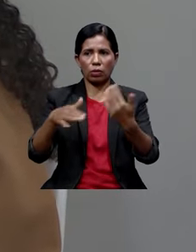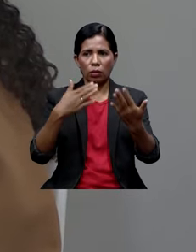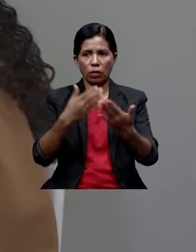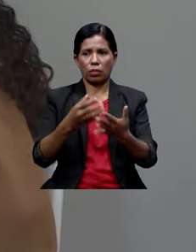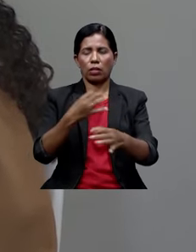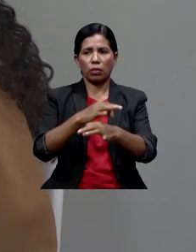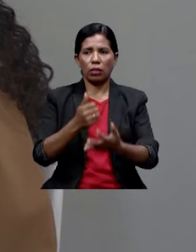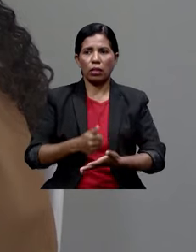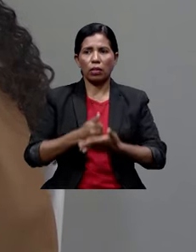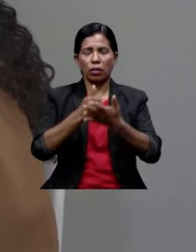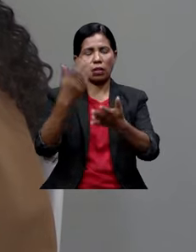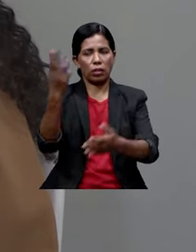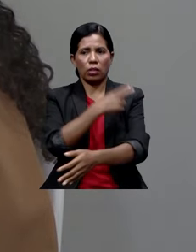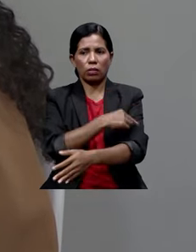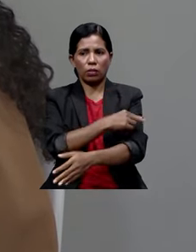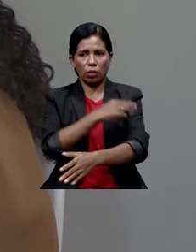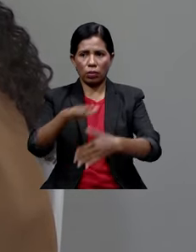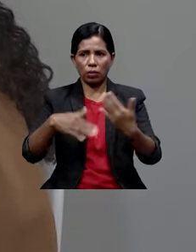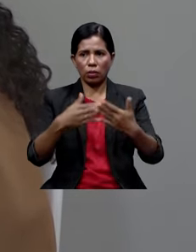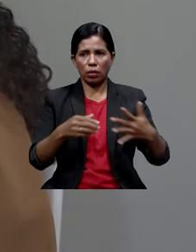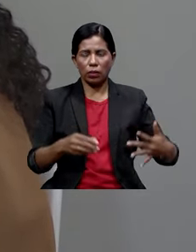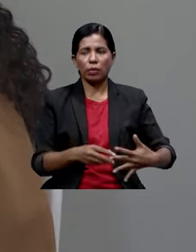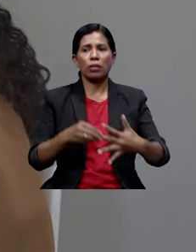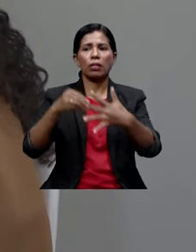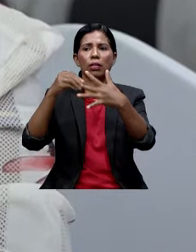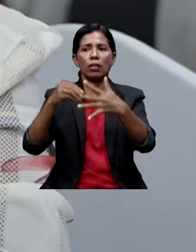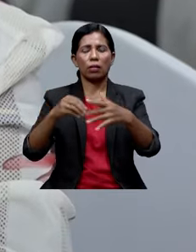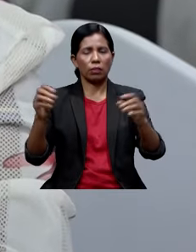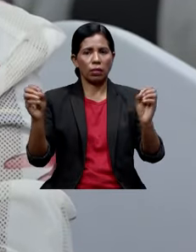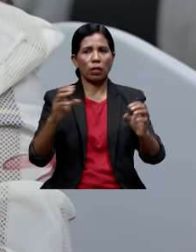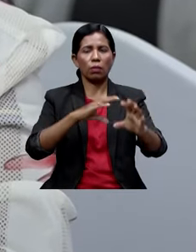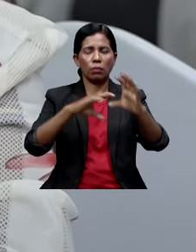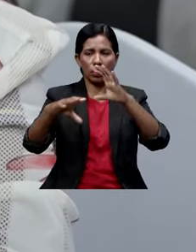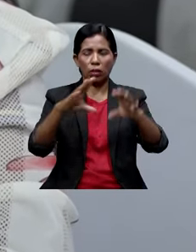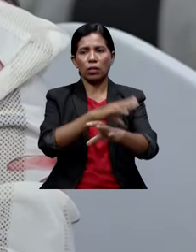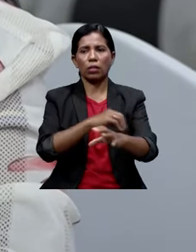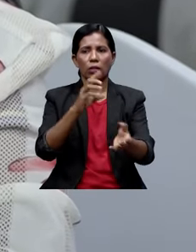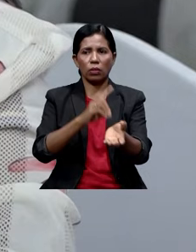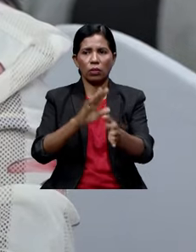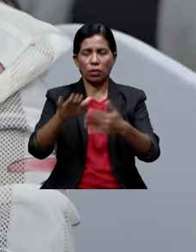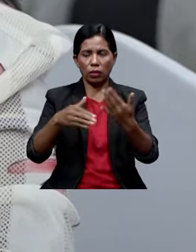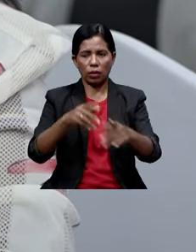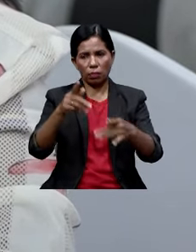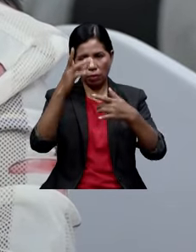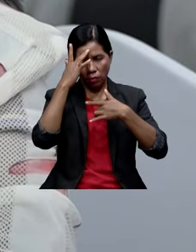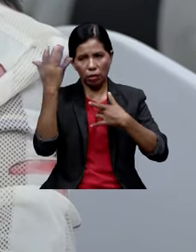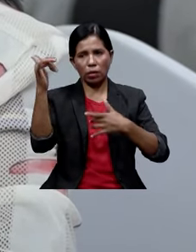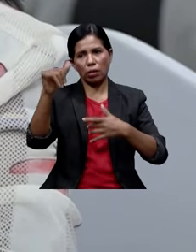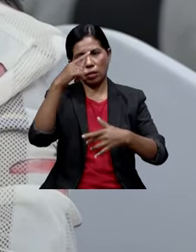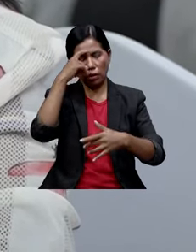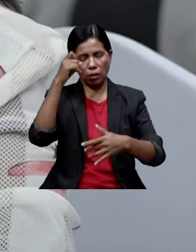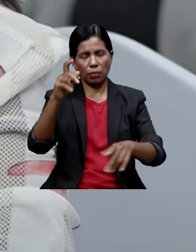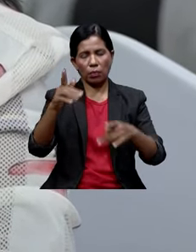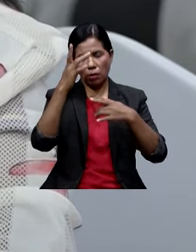hadia atendimento e hospital sira Liu Liu e amigos comunicação husu pessoal saúde sira ba paciente tamba ia